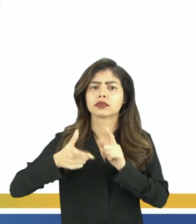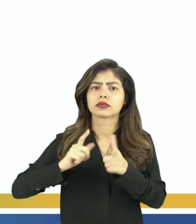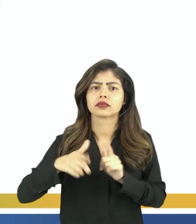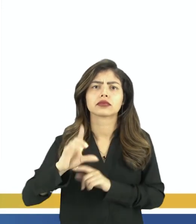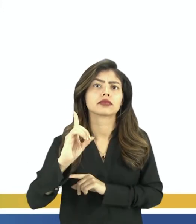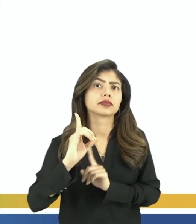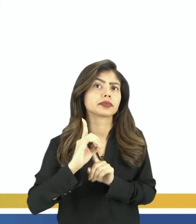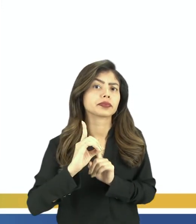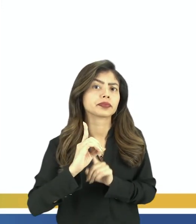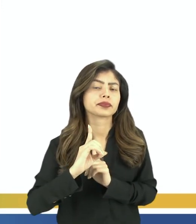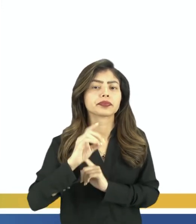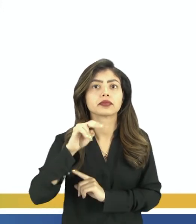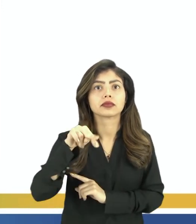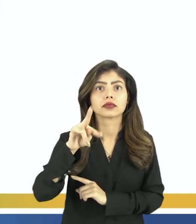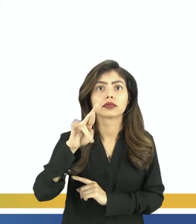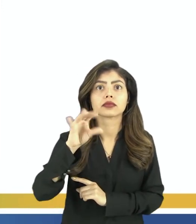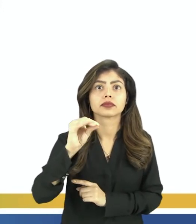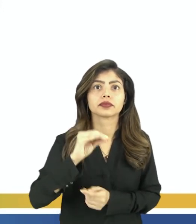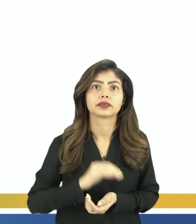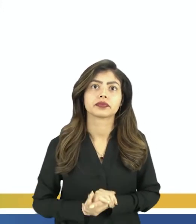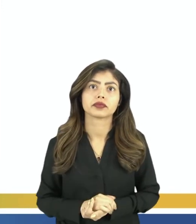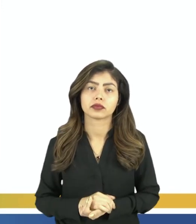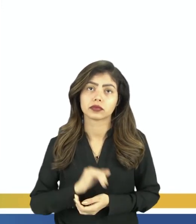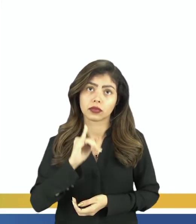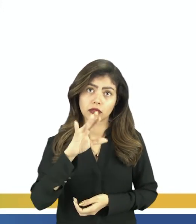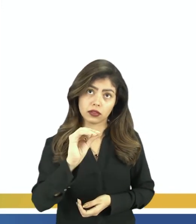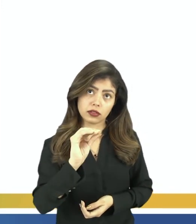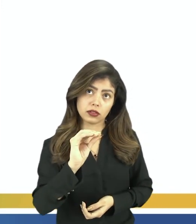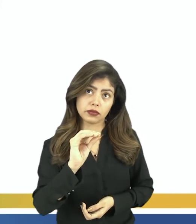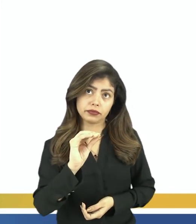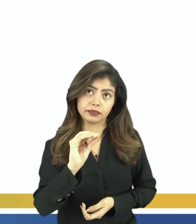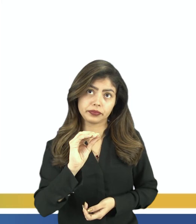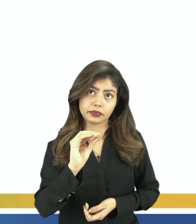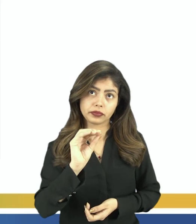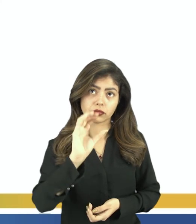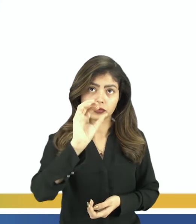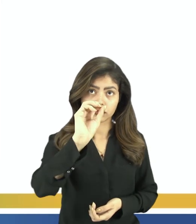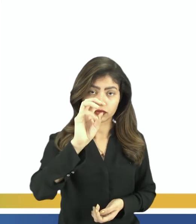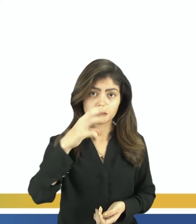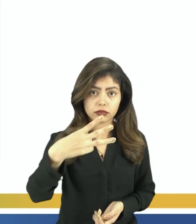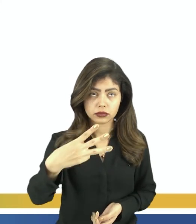D? Porque se é nitroso, do ico para o oso, a gente tem a